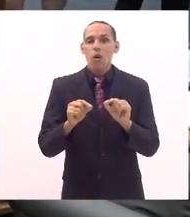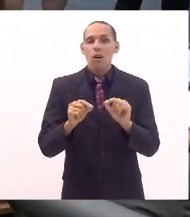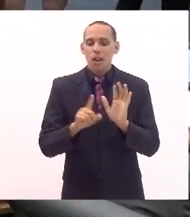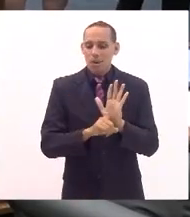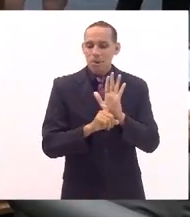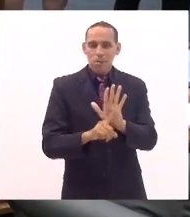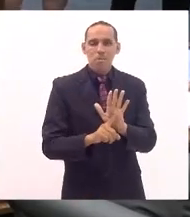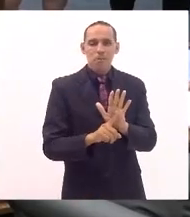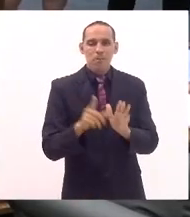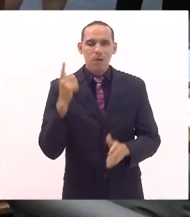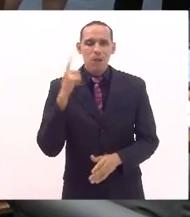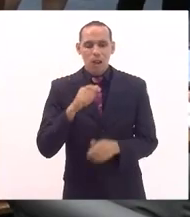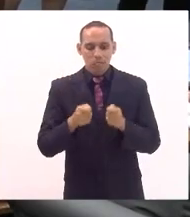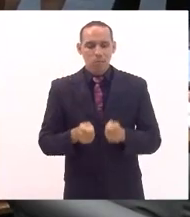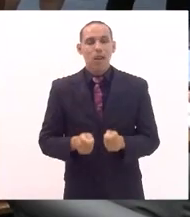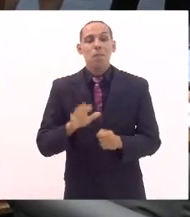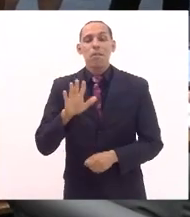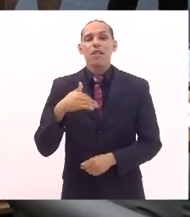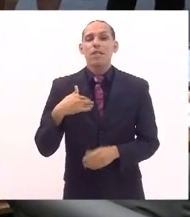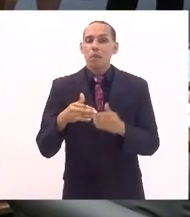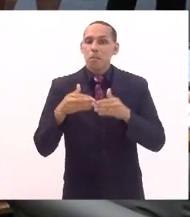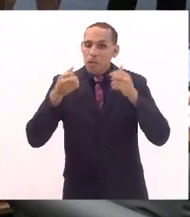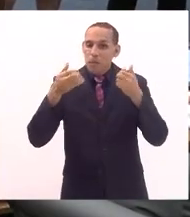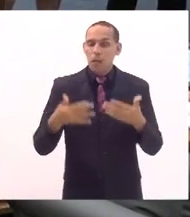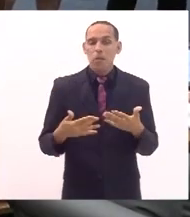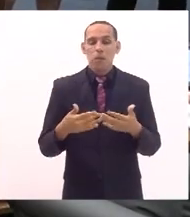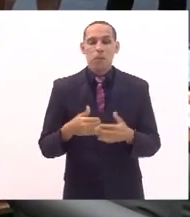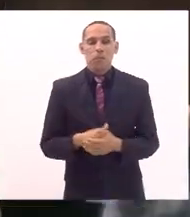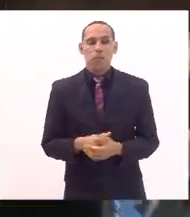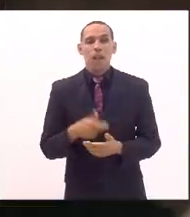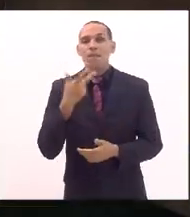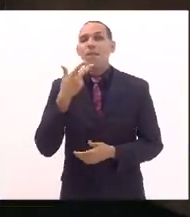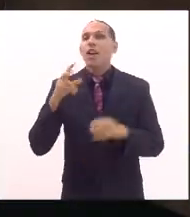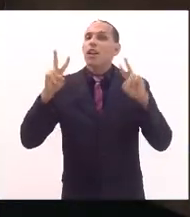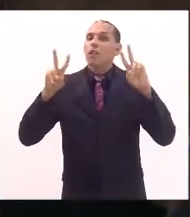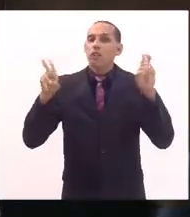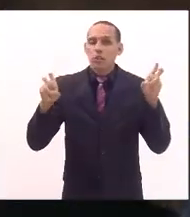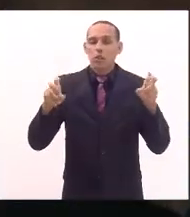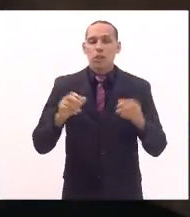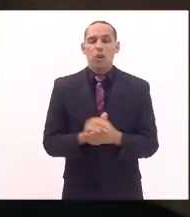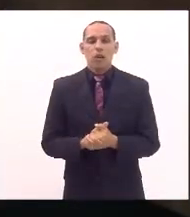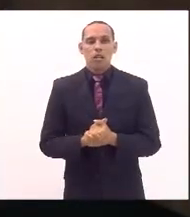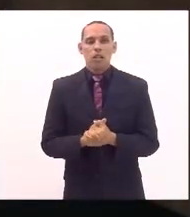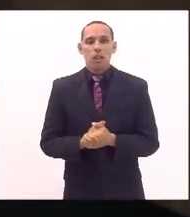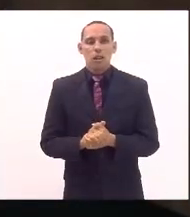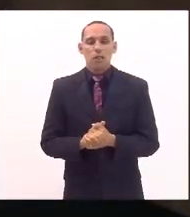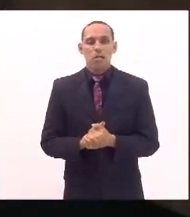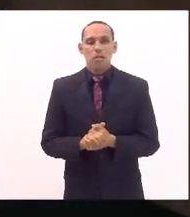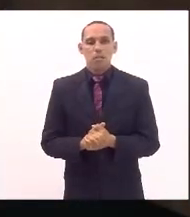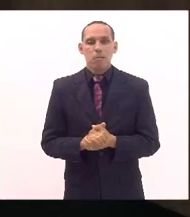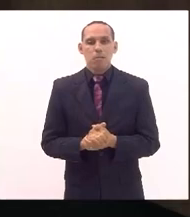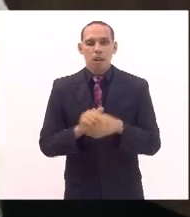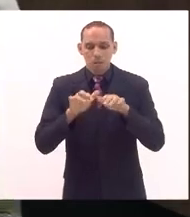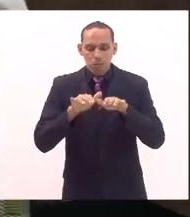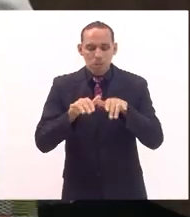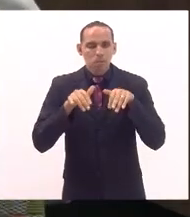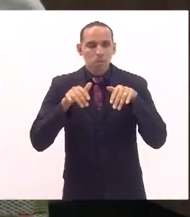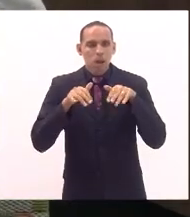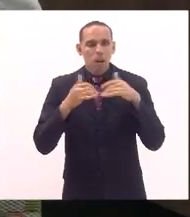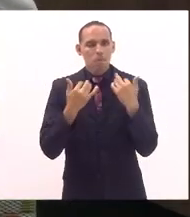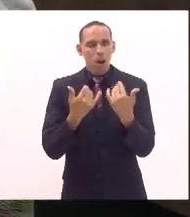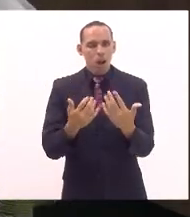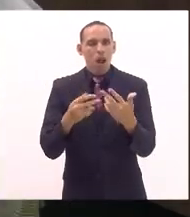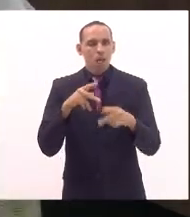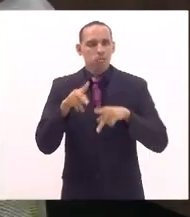da frente mas o meu pela ordem é para falar sobre a audiência pública que nós tivemos essa manhã para